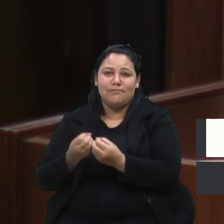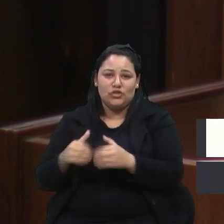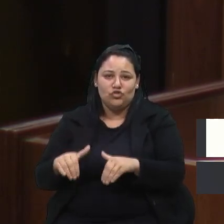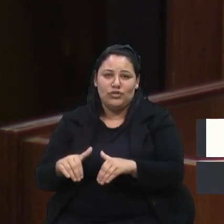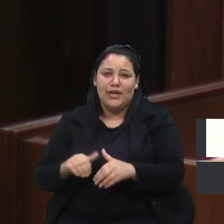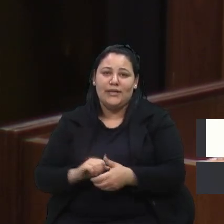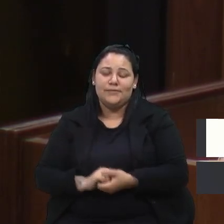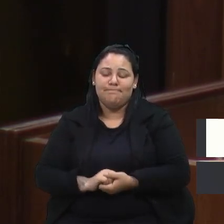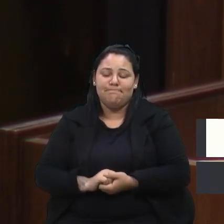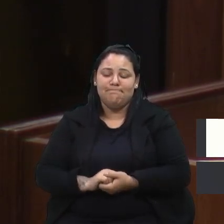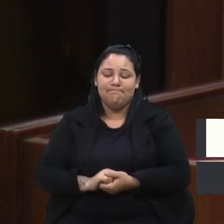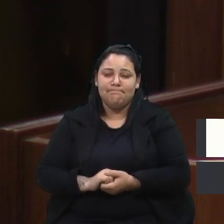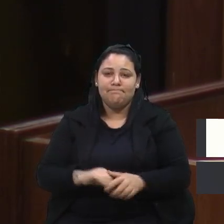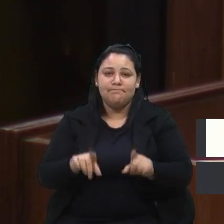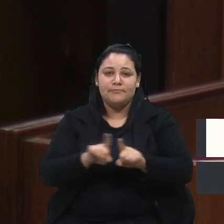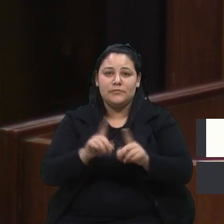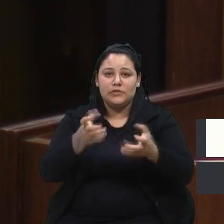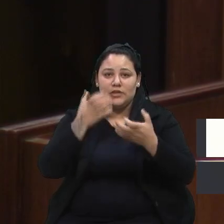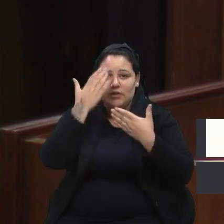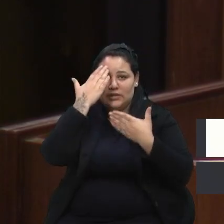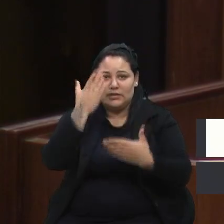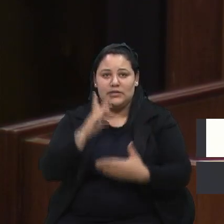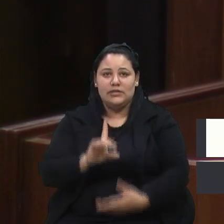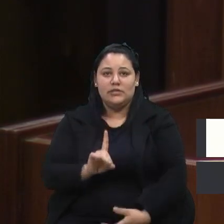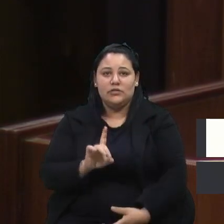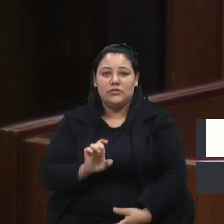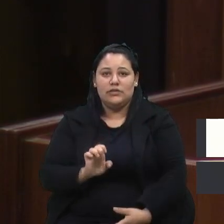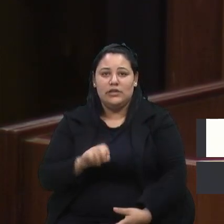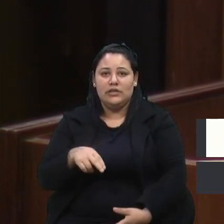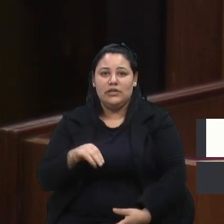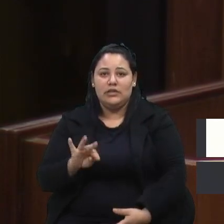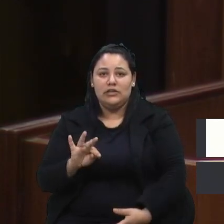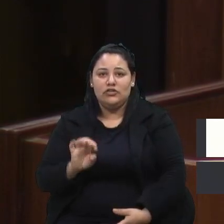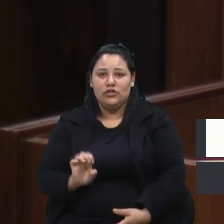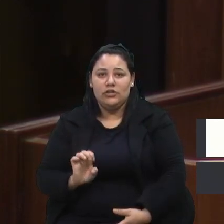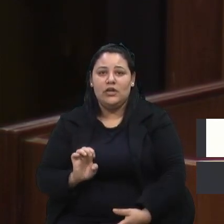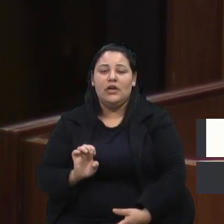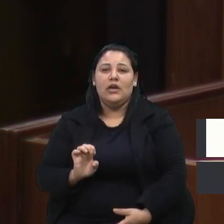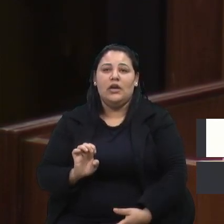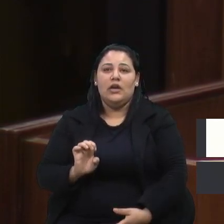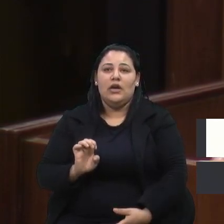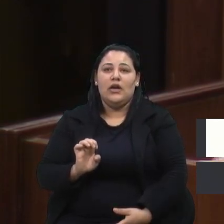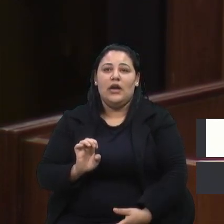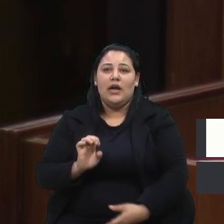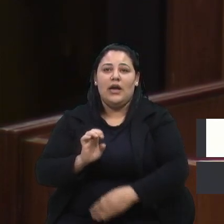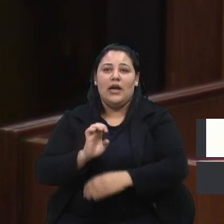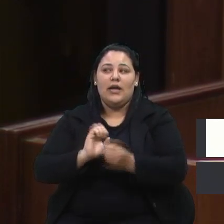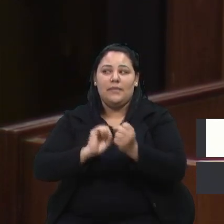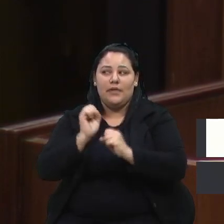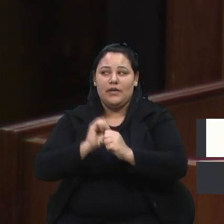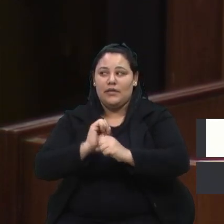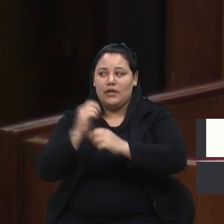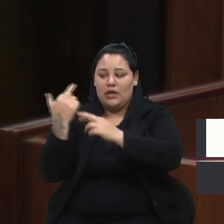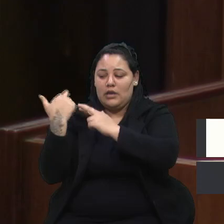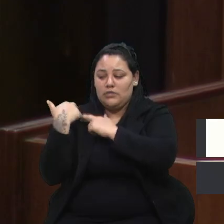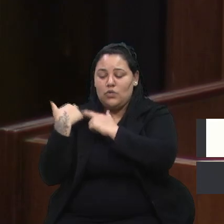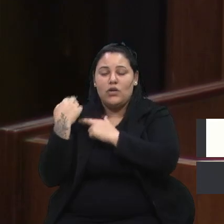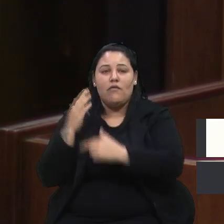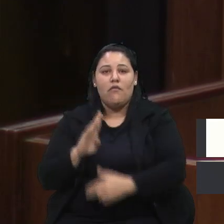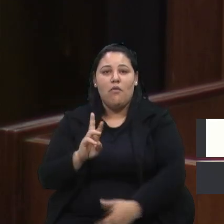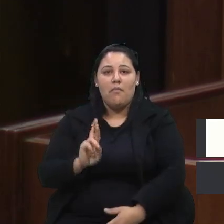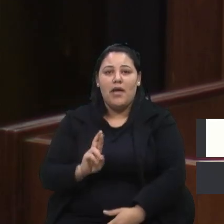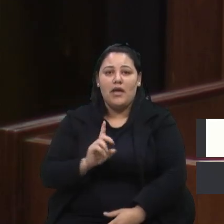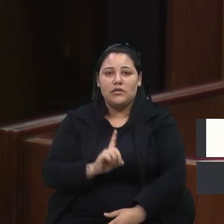agradecer o DENIT, essa empresa que é responsável pela BR-116. A gente conversou com o